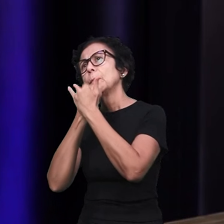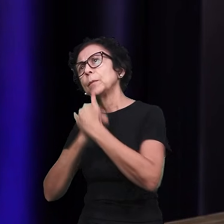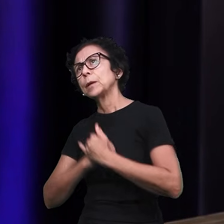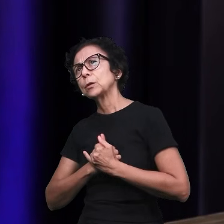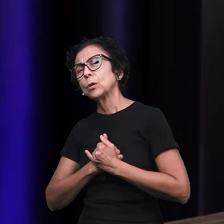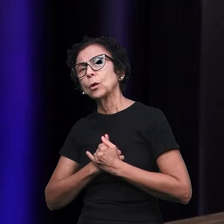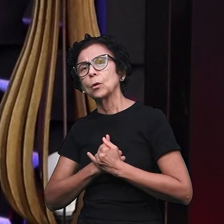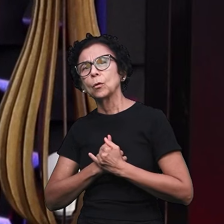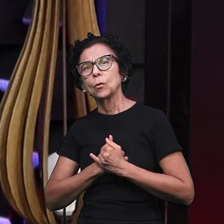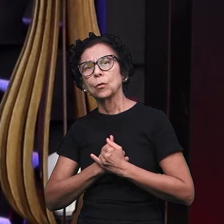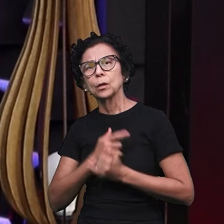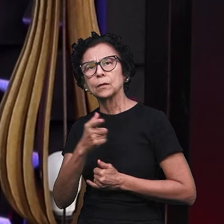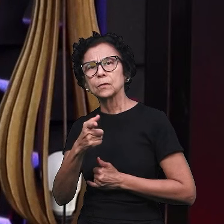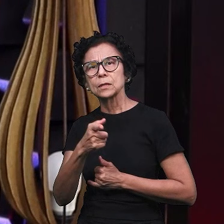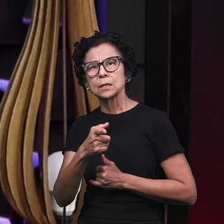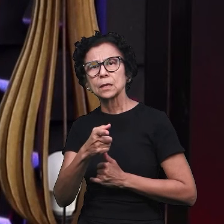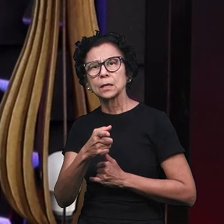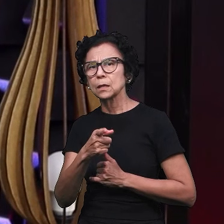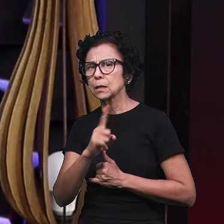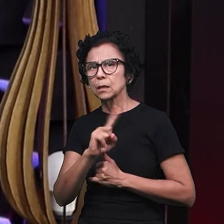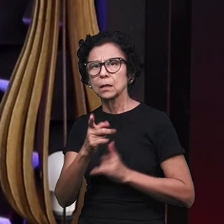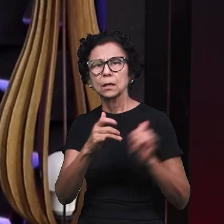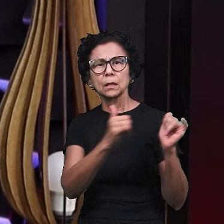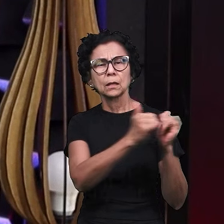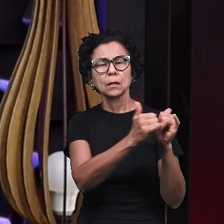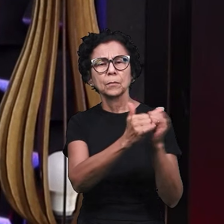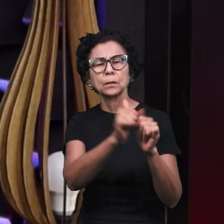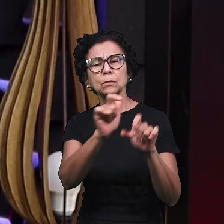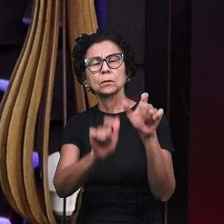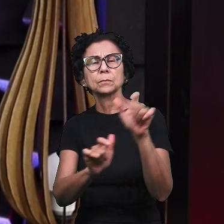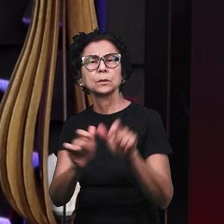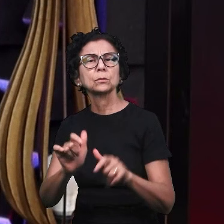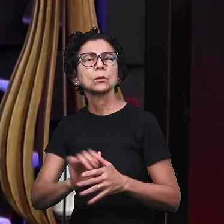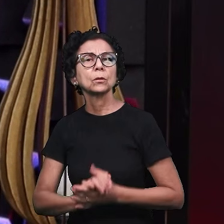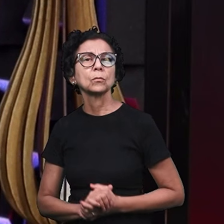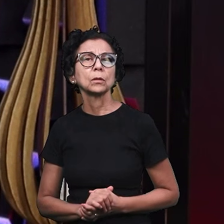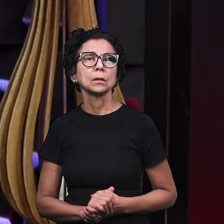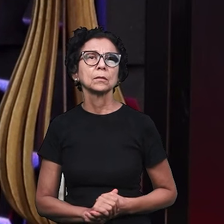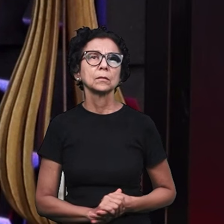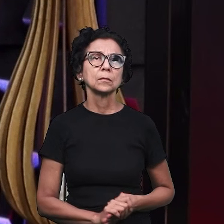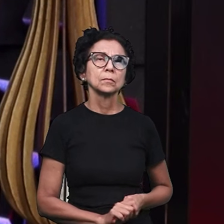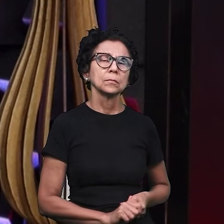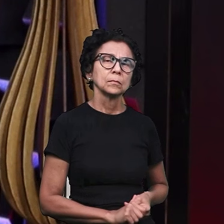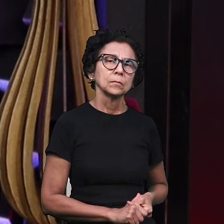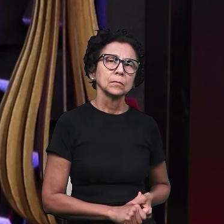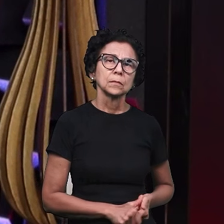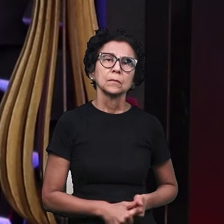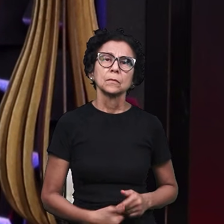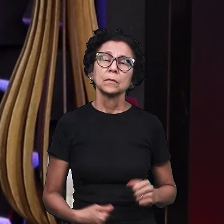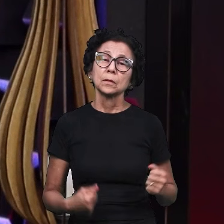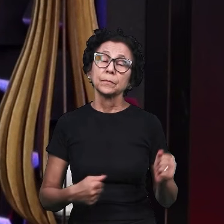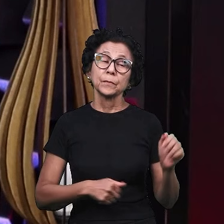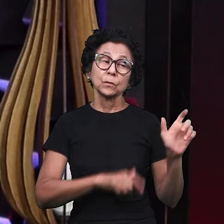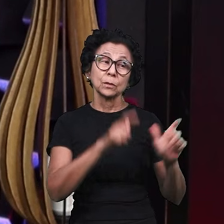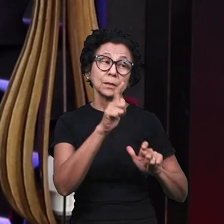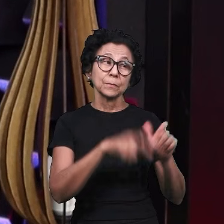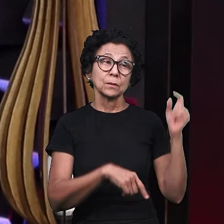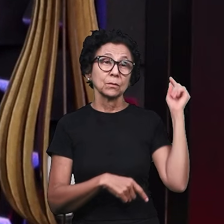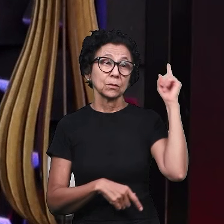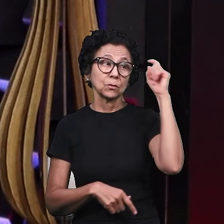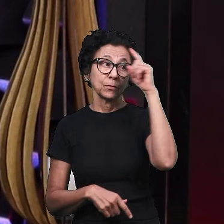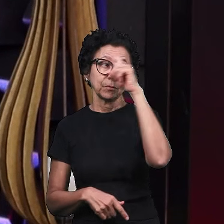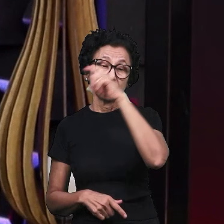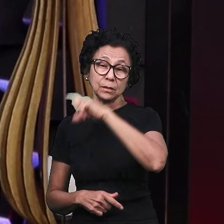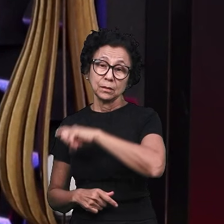perdoa. Até a figueira seca, né? Quantas figueiras secas, às vezes você está vendo aí, mas é o momento de você orar por